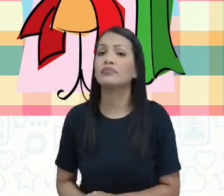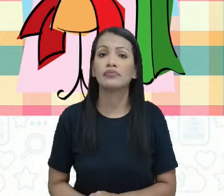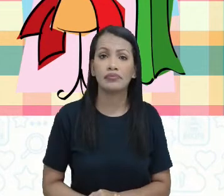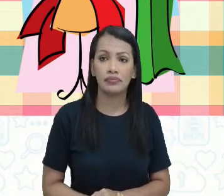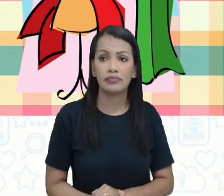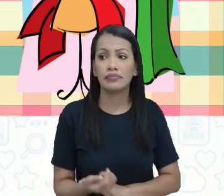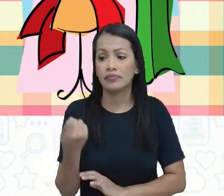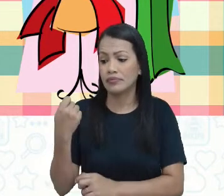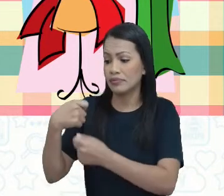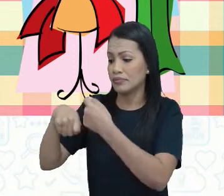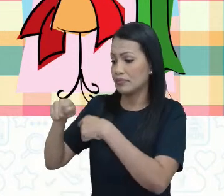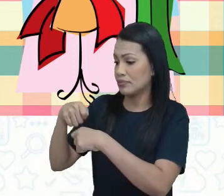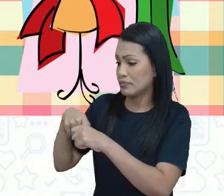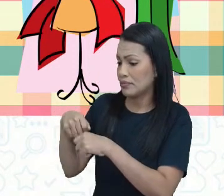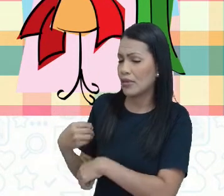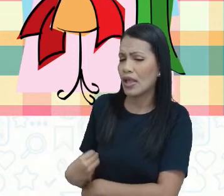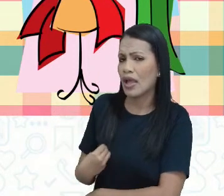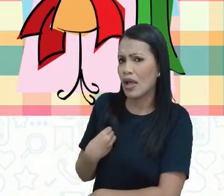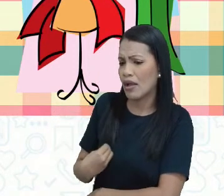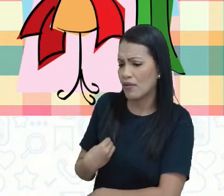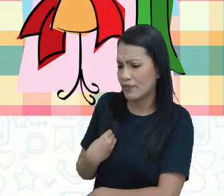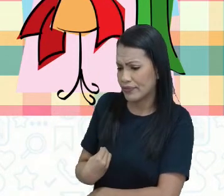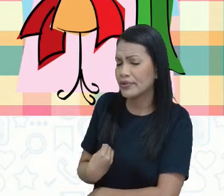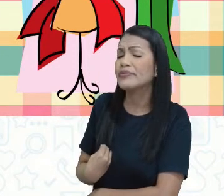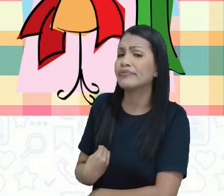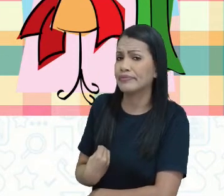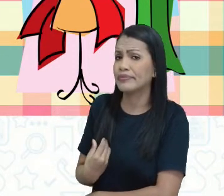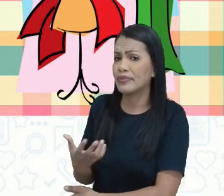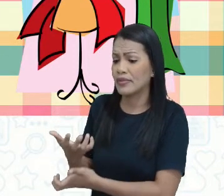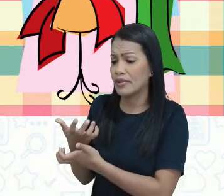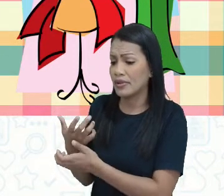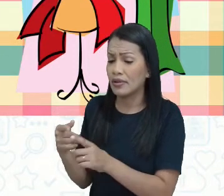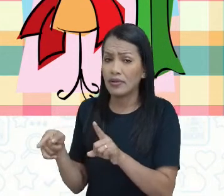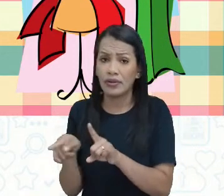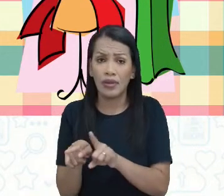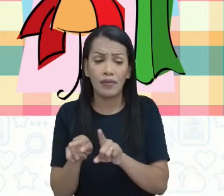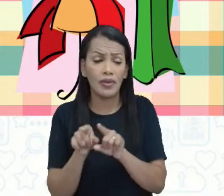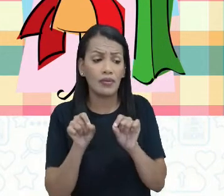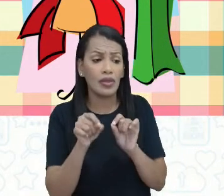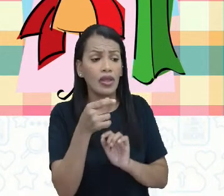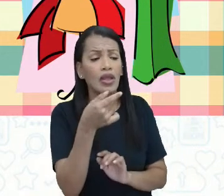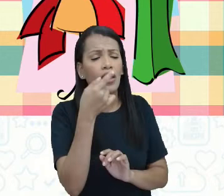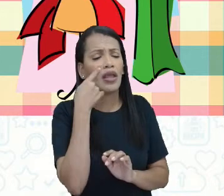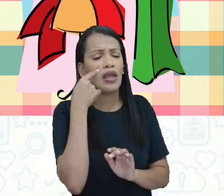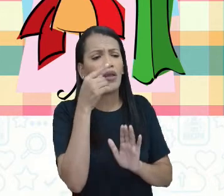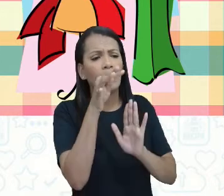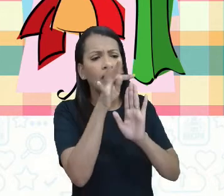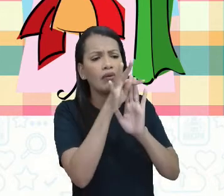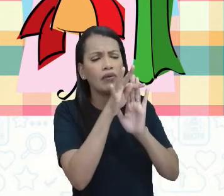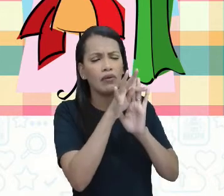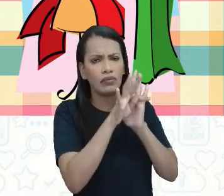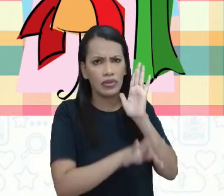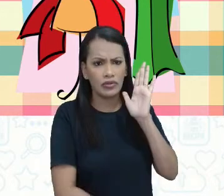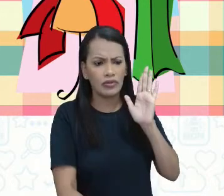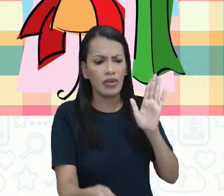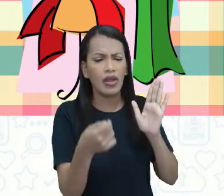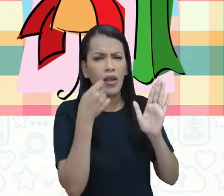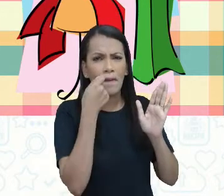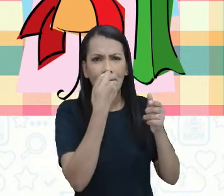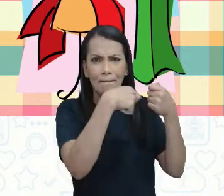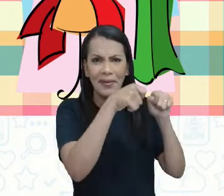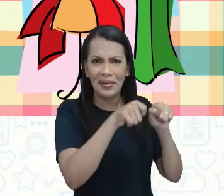que desejava, o texto também pode ser entendido como um processo de costura. Essa costura